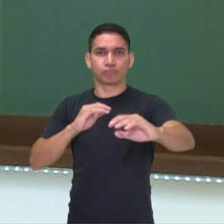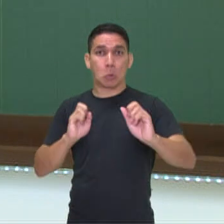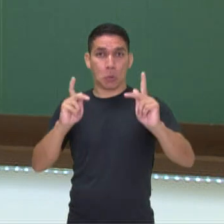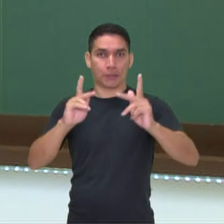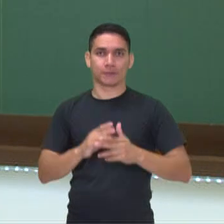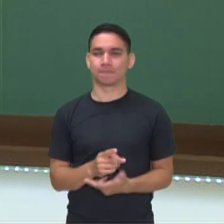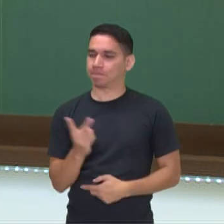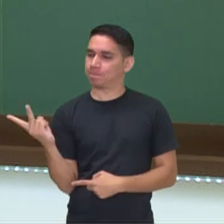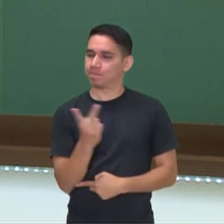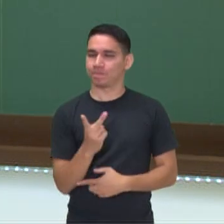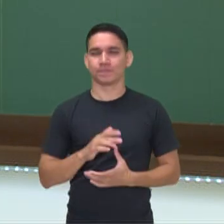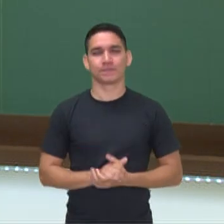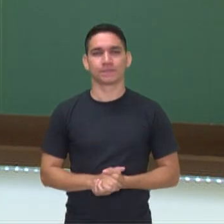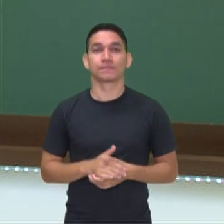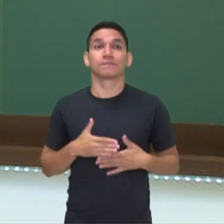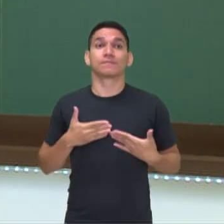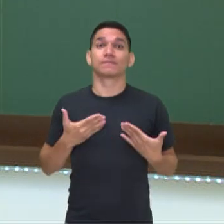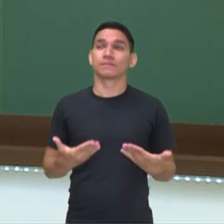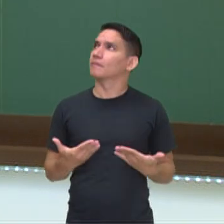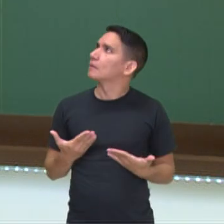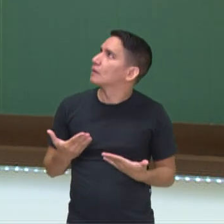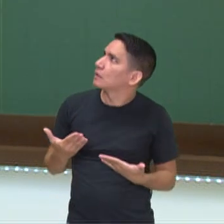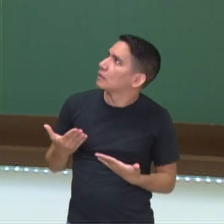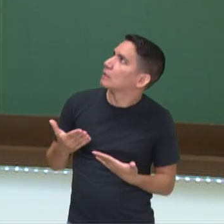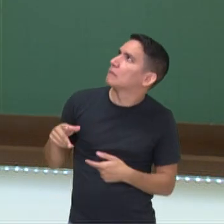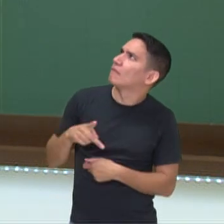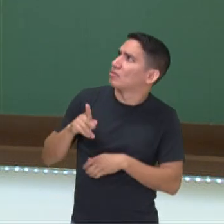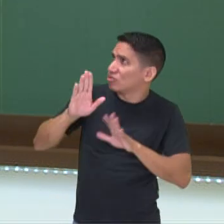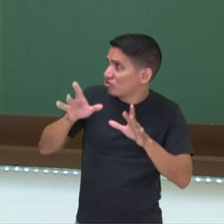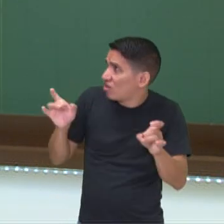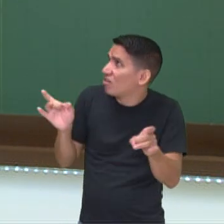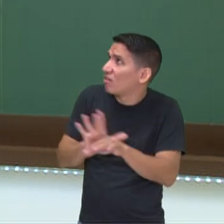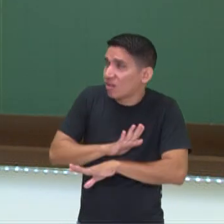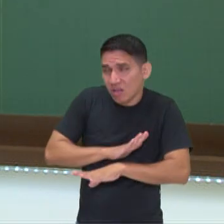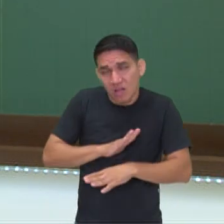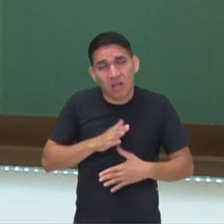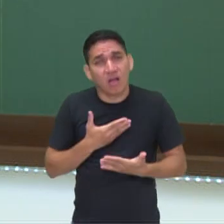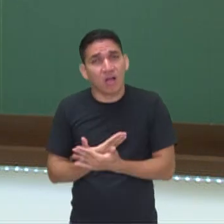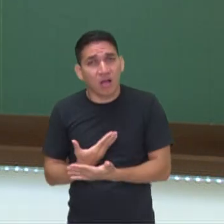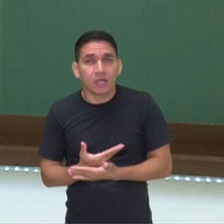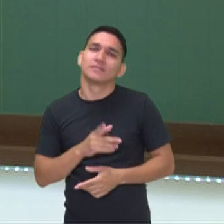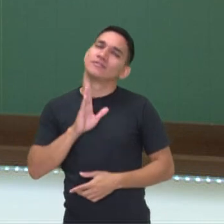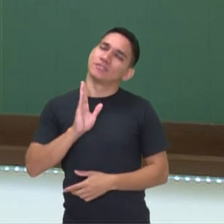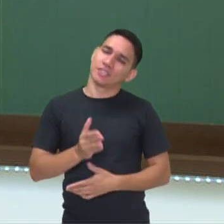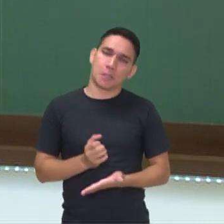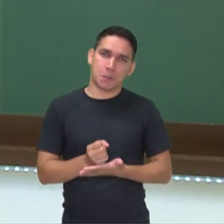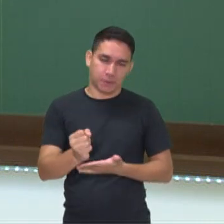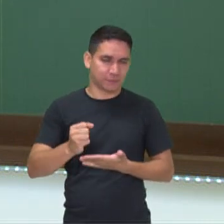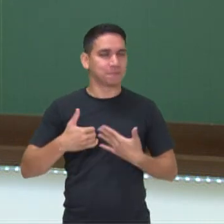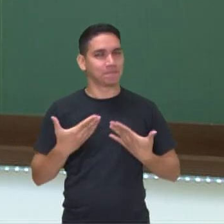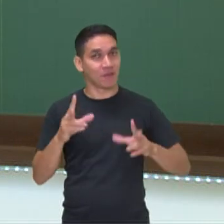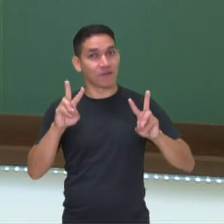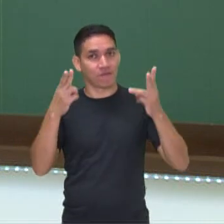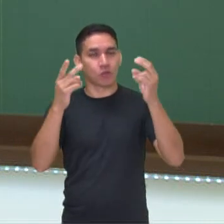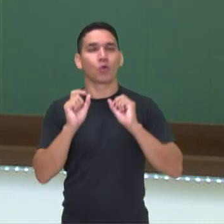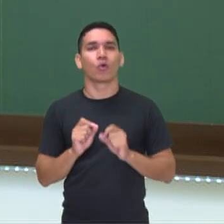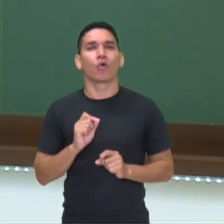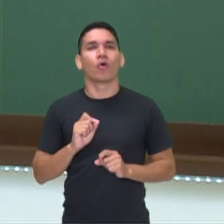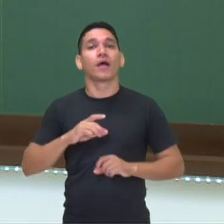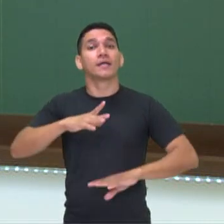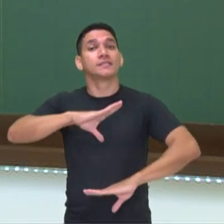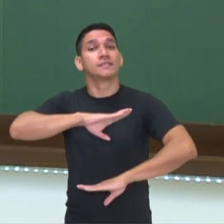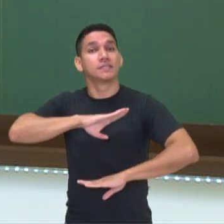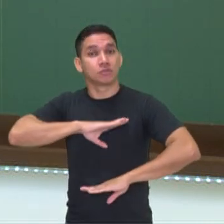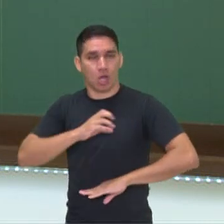Então, bora lá, né? Ih, professora, já acabou o nosso estudo de hoje? Já acabou, gente, olha só. Então, nós temos ali, né,